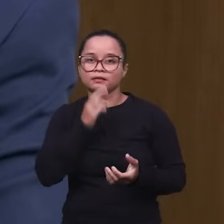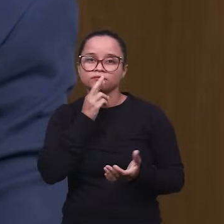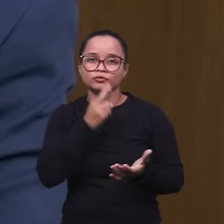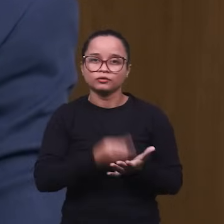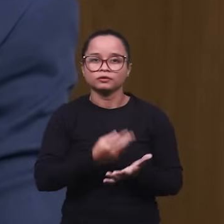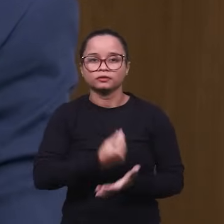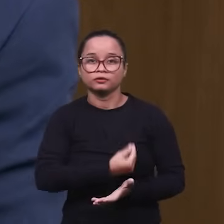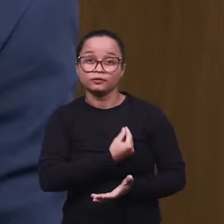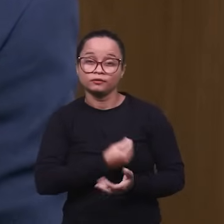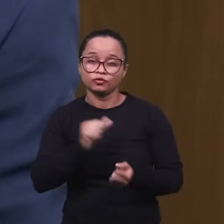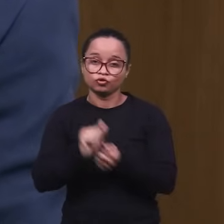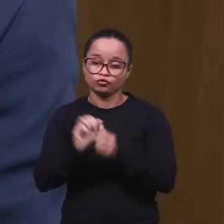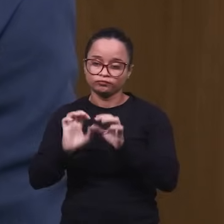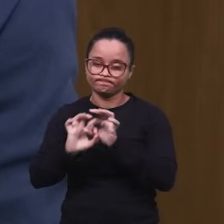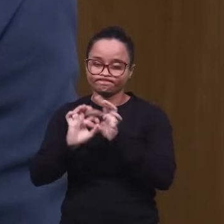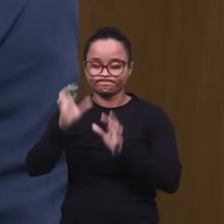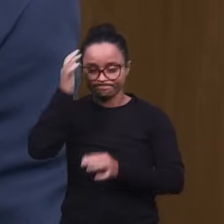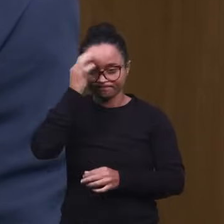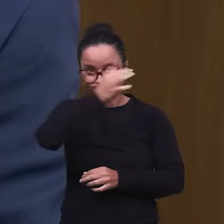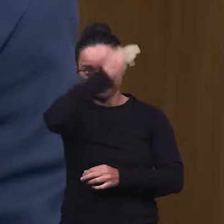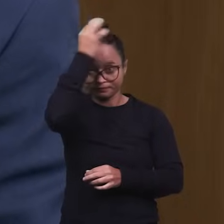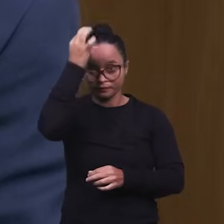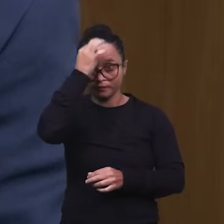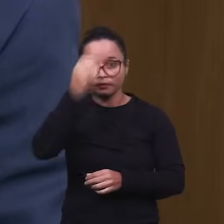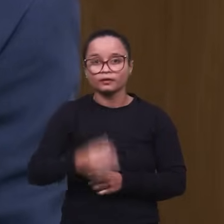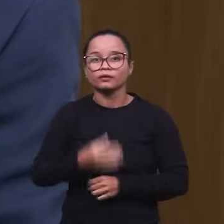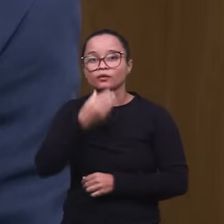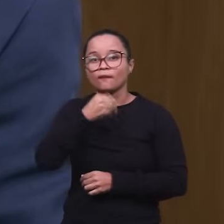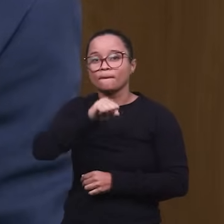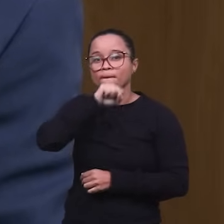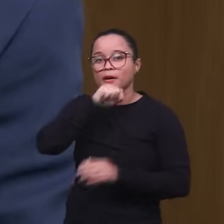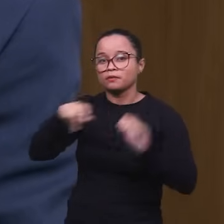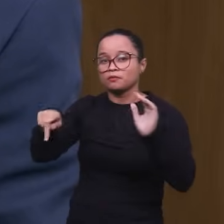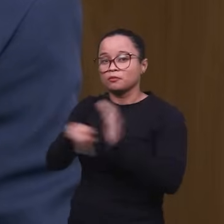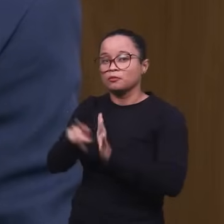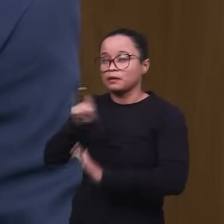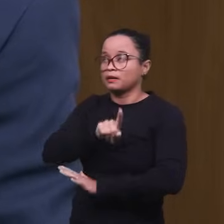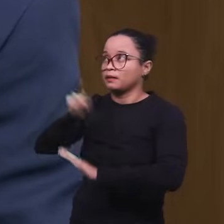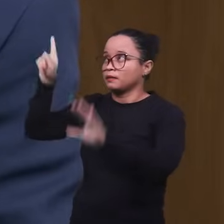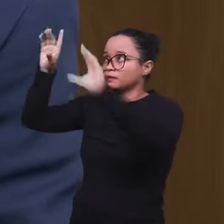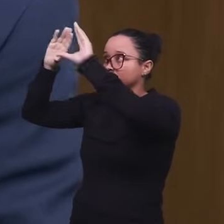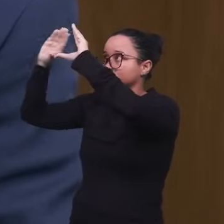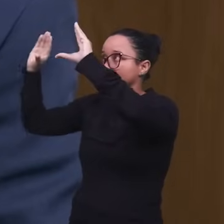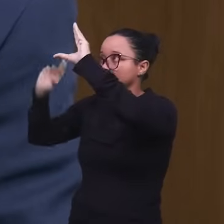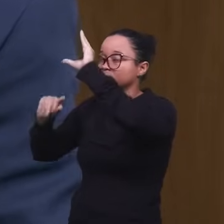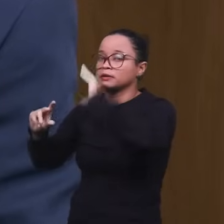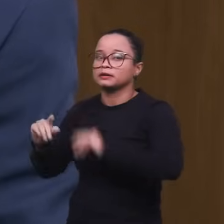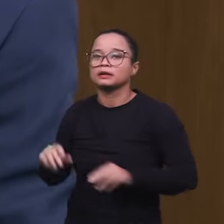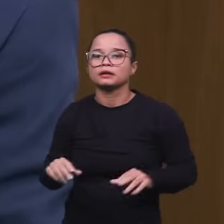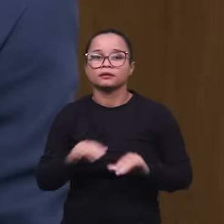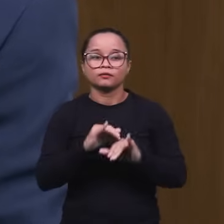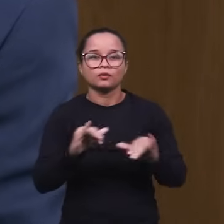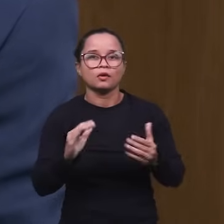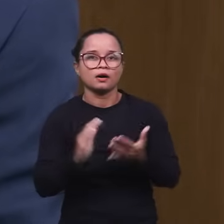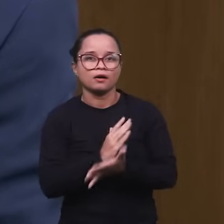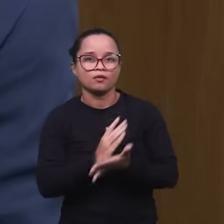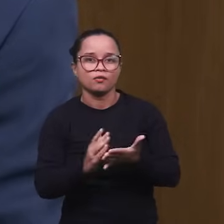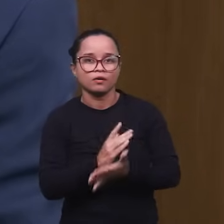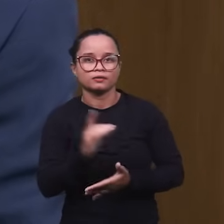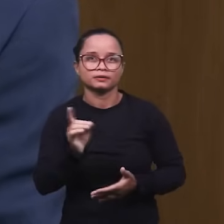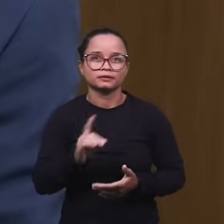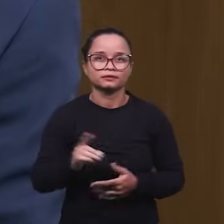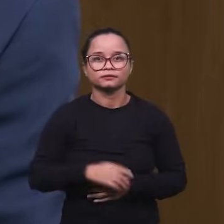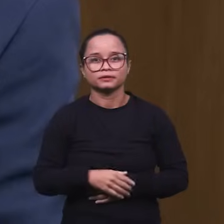vida espiritual. E o Pai Celestial, ele disse alguns nãos, né? Ele disse, tem um